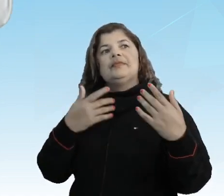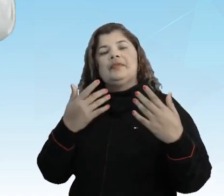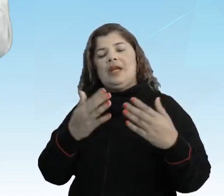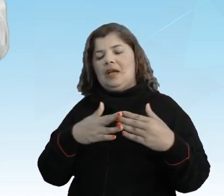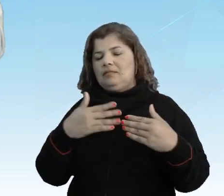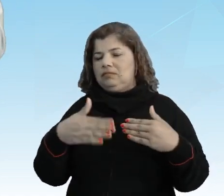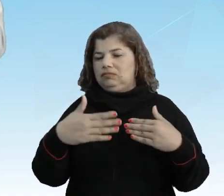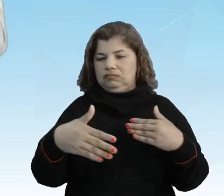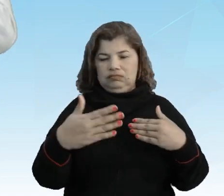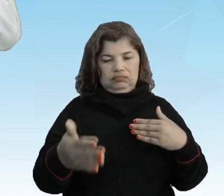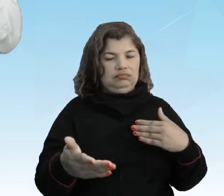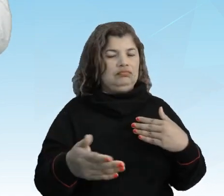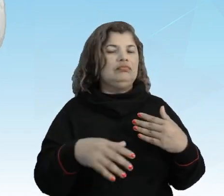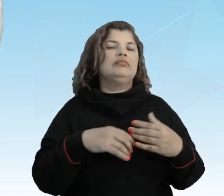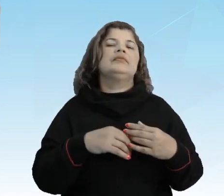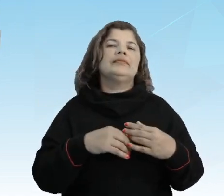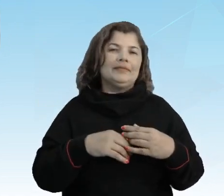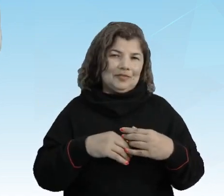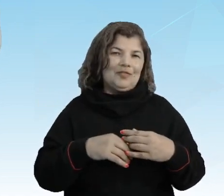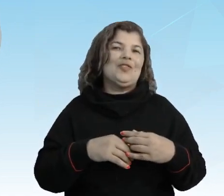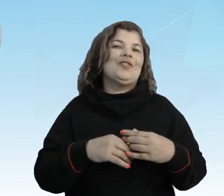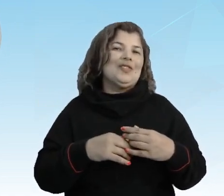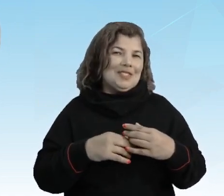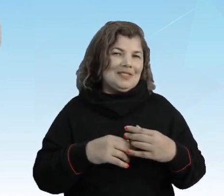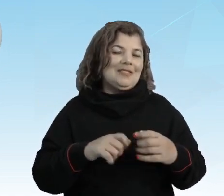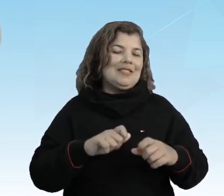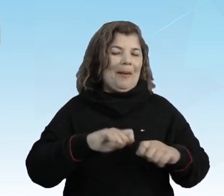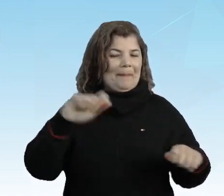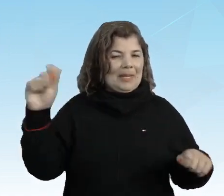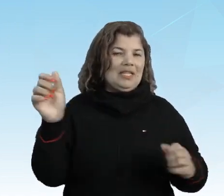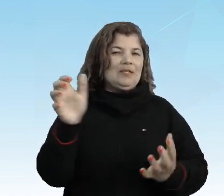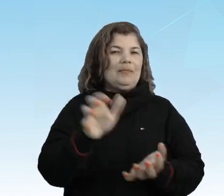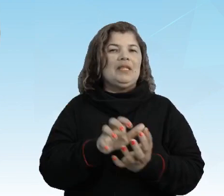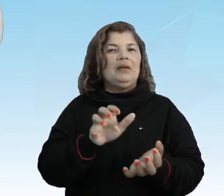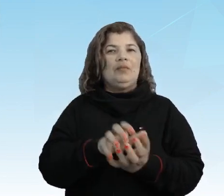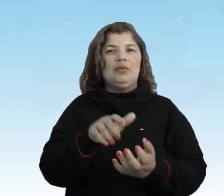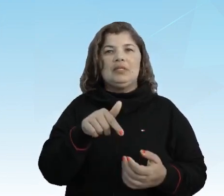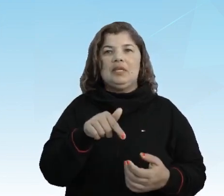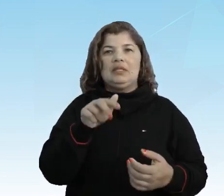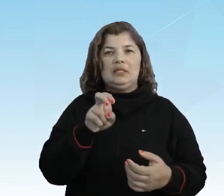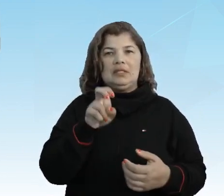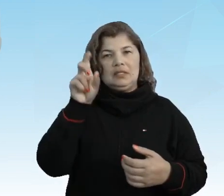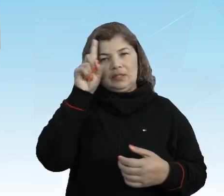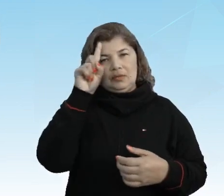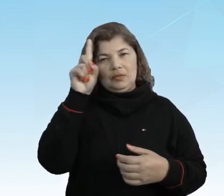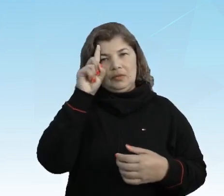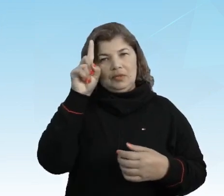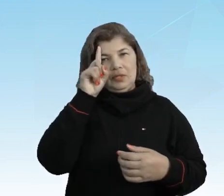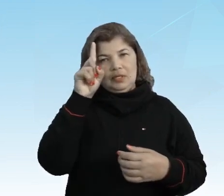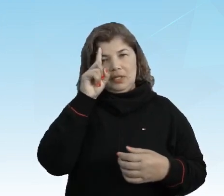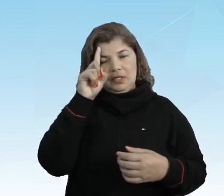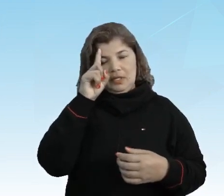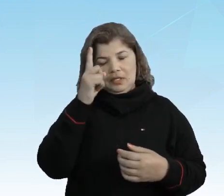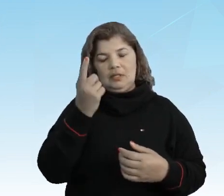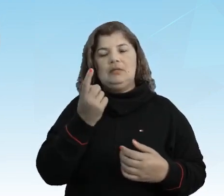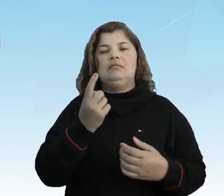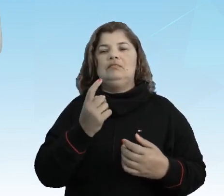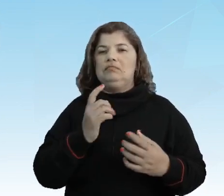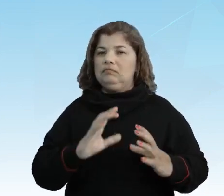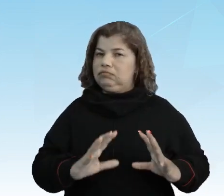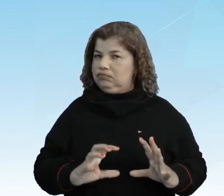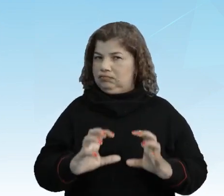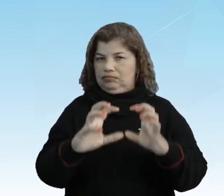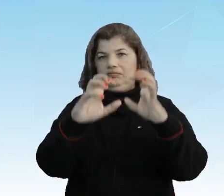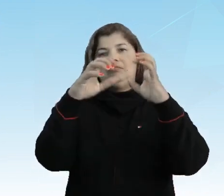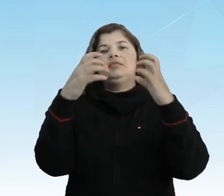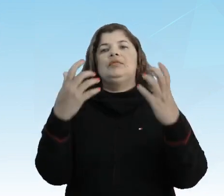para frente, meu amigo, foi independência de Pernambuco durante 75 dias. Quero aproveitar a oportunidade para frisar o seguinte, pessoal, veja,